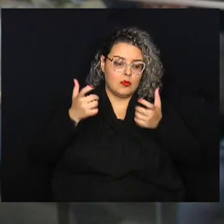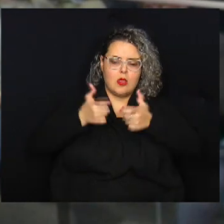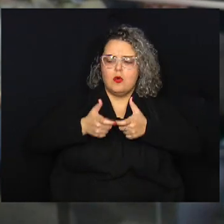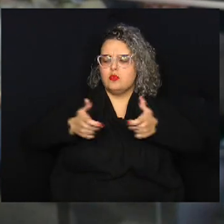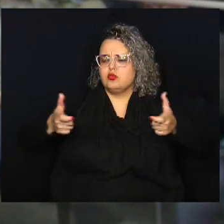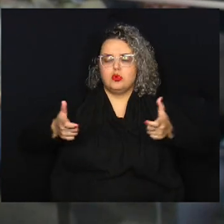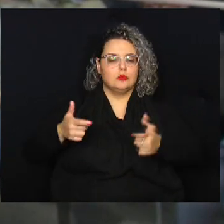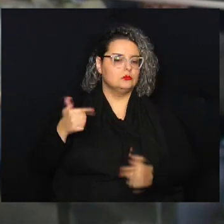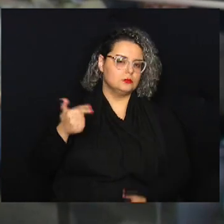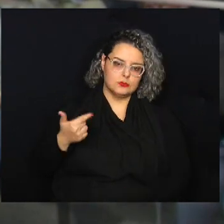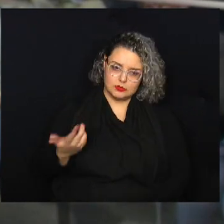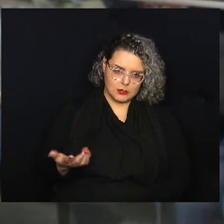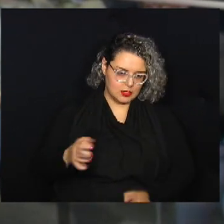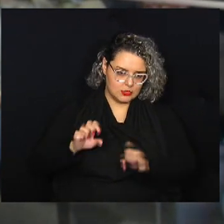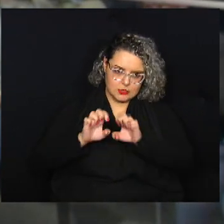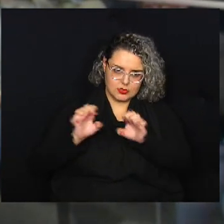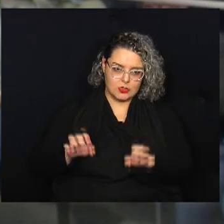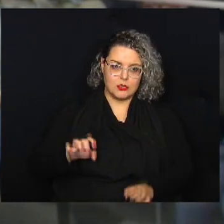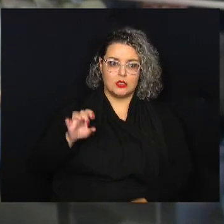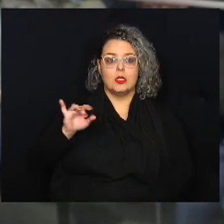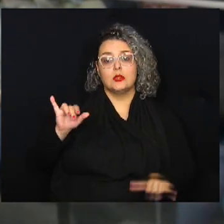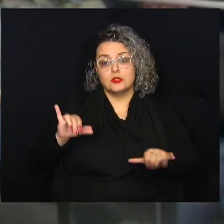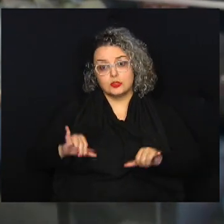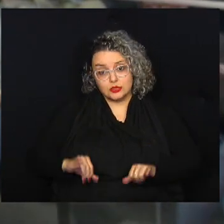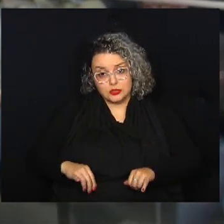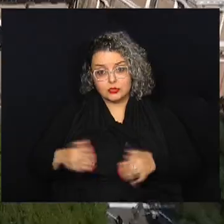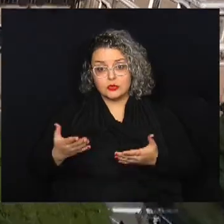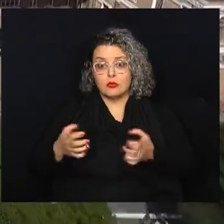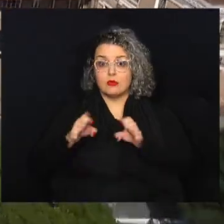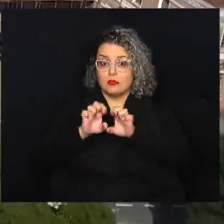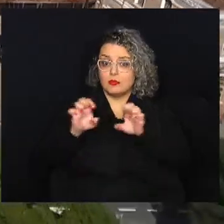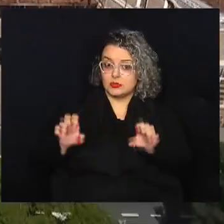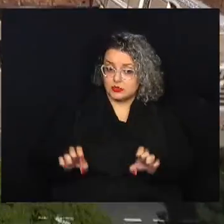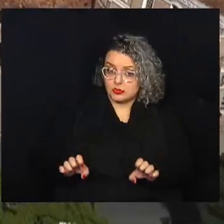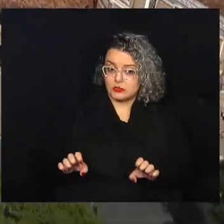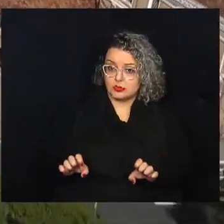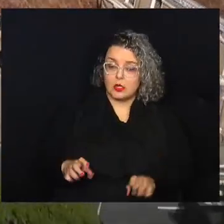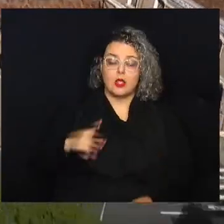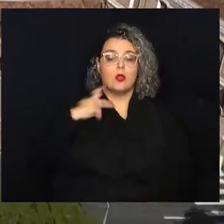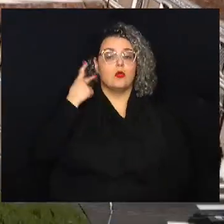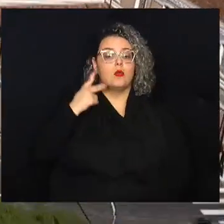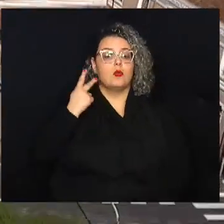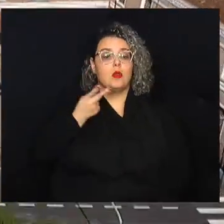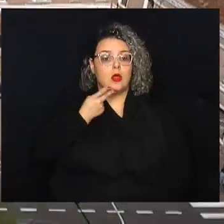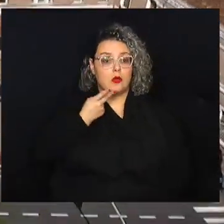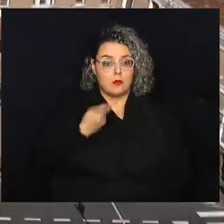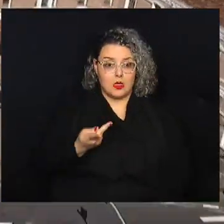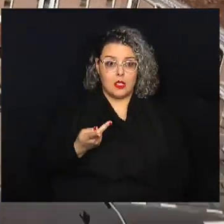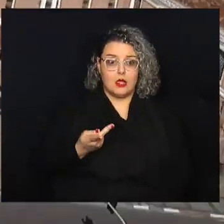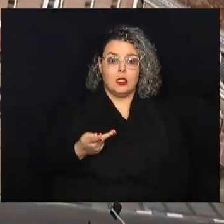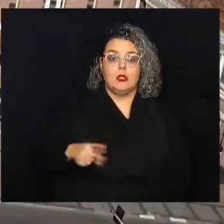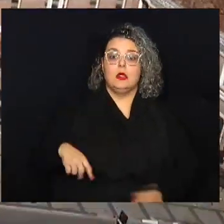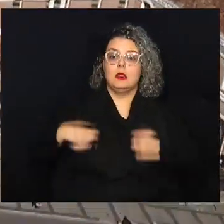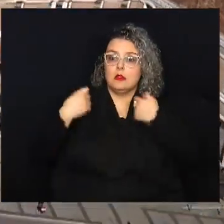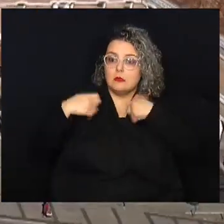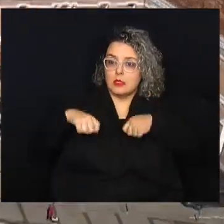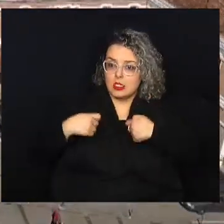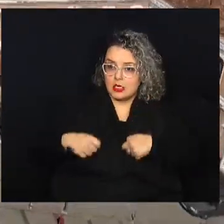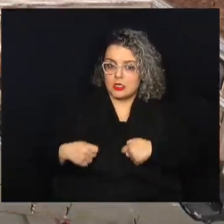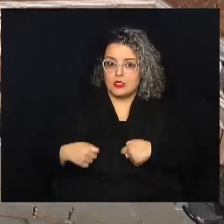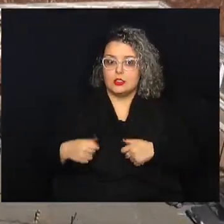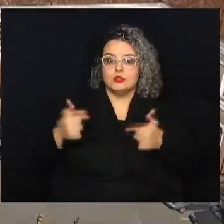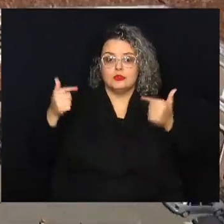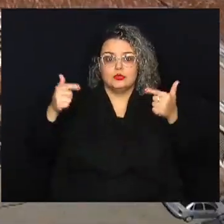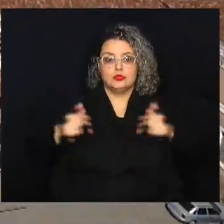grande porte. Ela sofre muito na questão de estrutura. O parlamentar reforça a necessidade de um